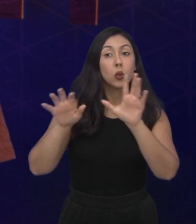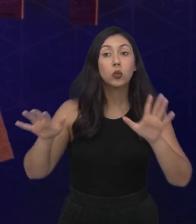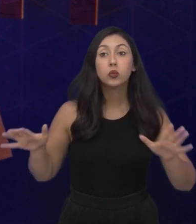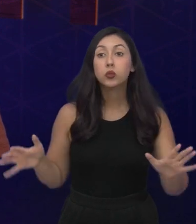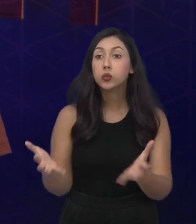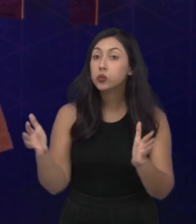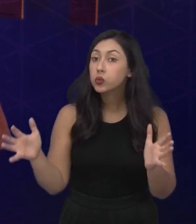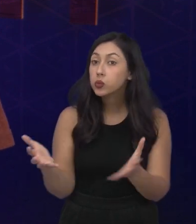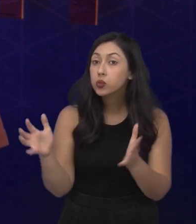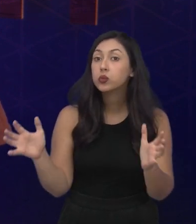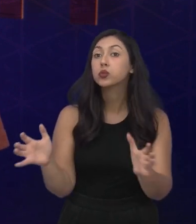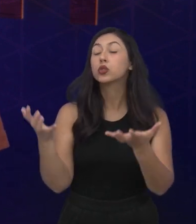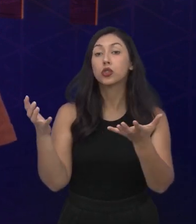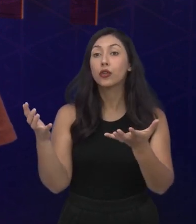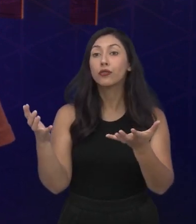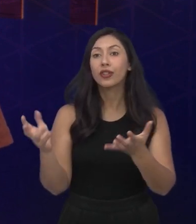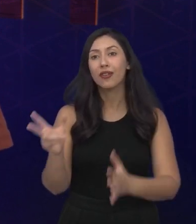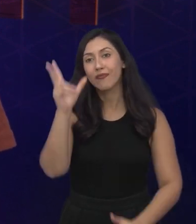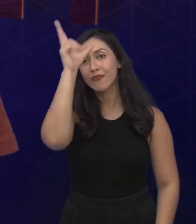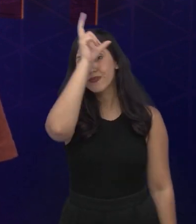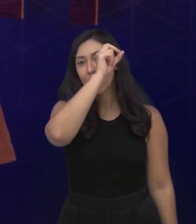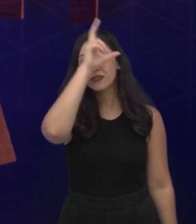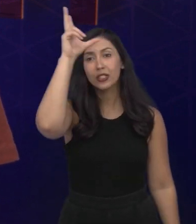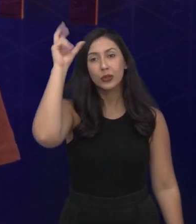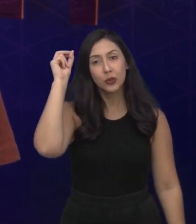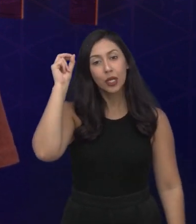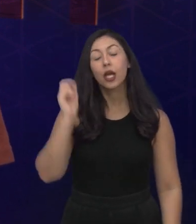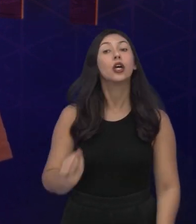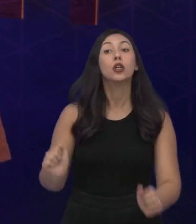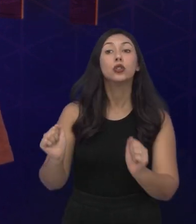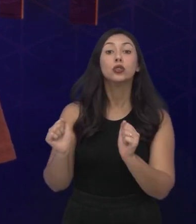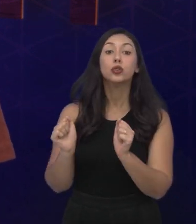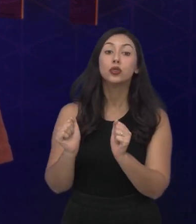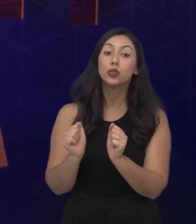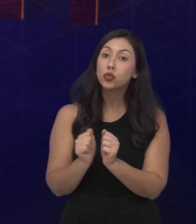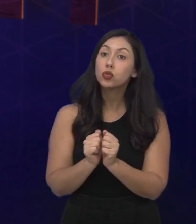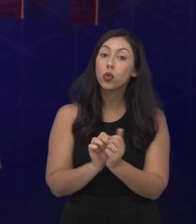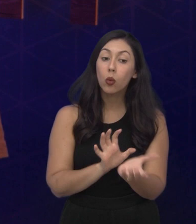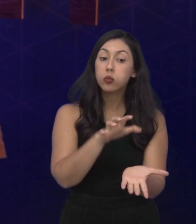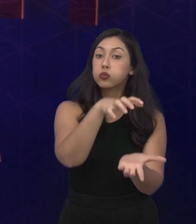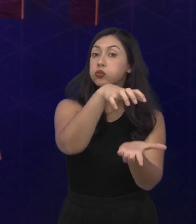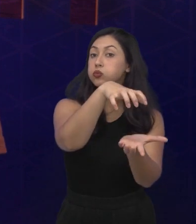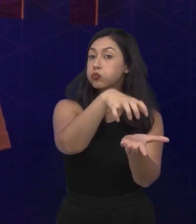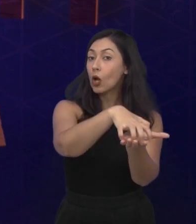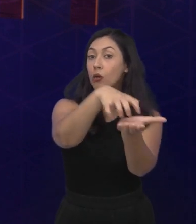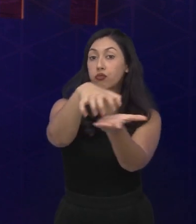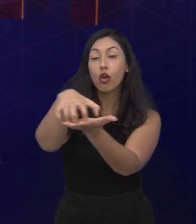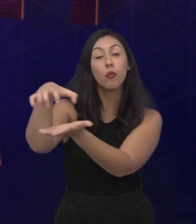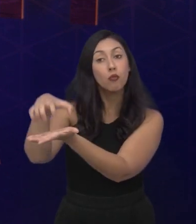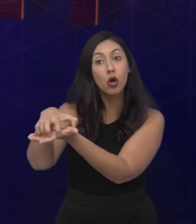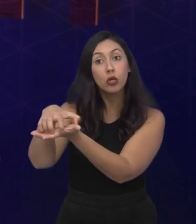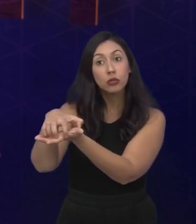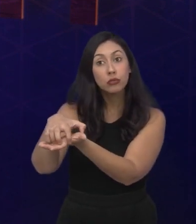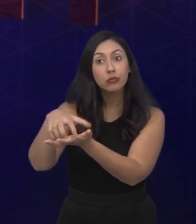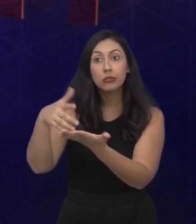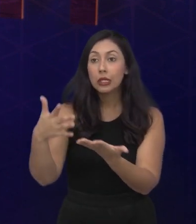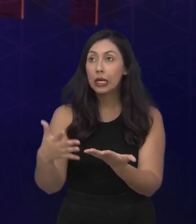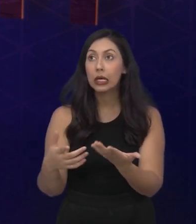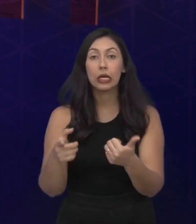o incentivo à relação da prefeitura com, né, o poder público com o terceiro setor. O terceiro